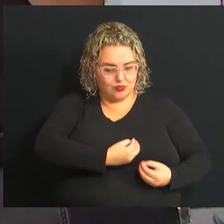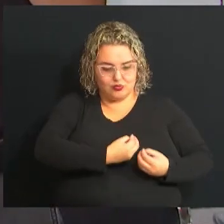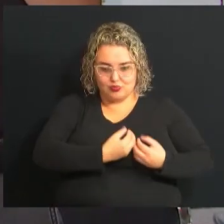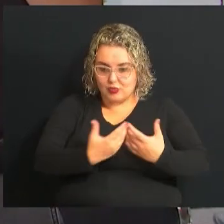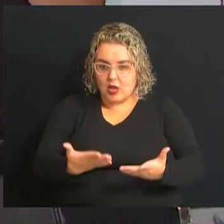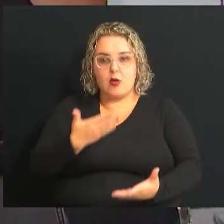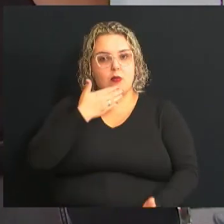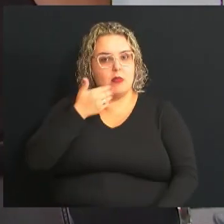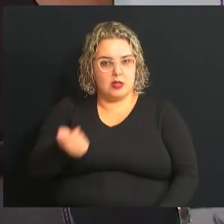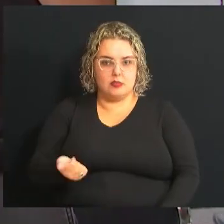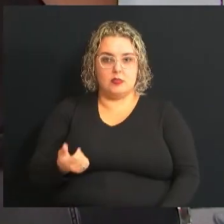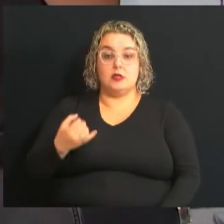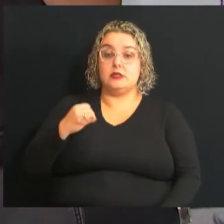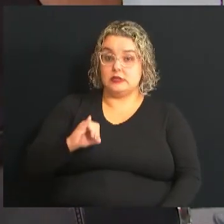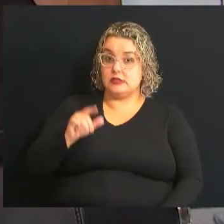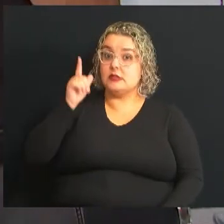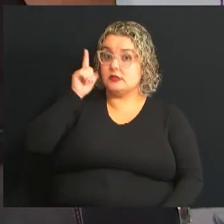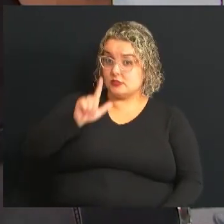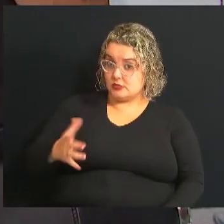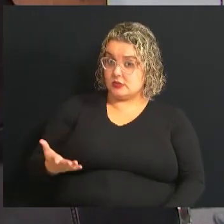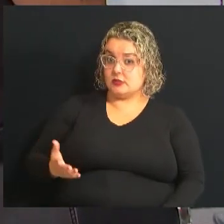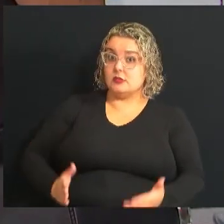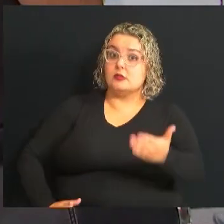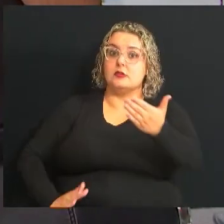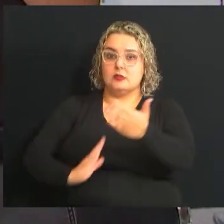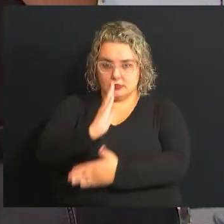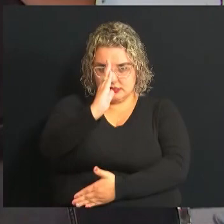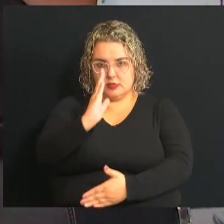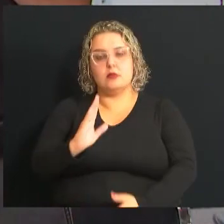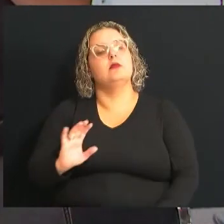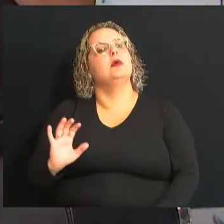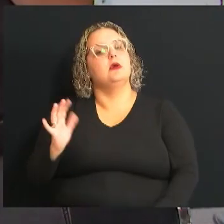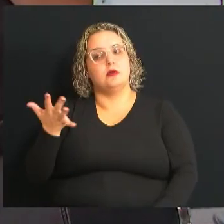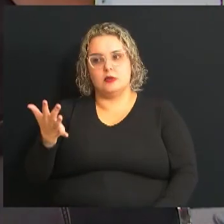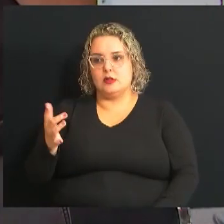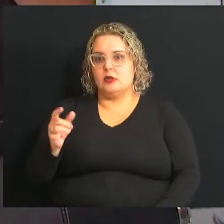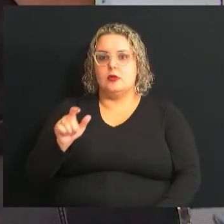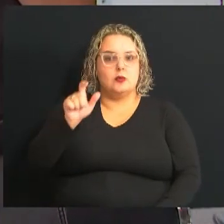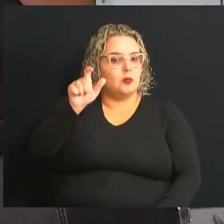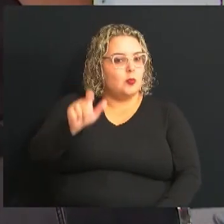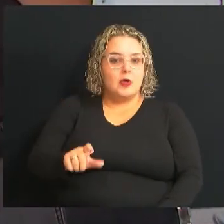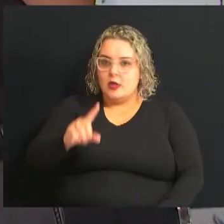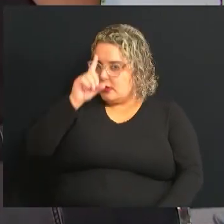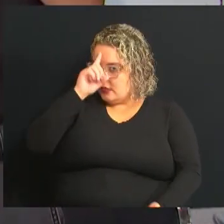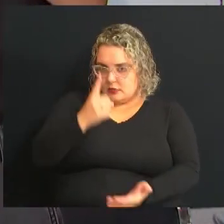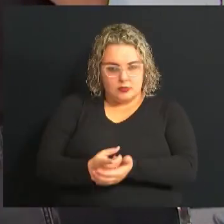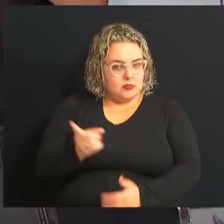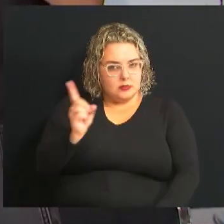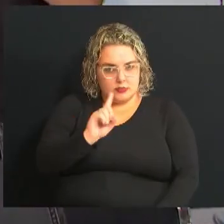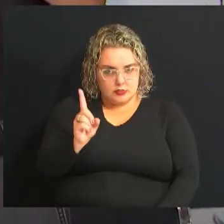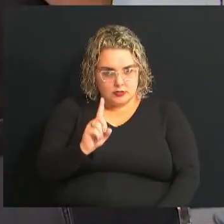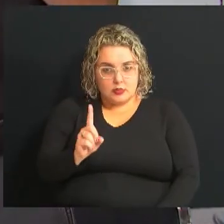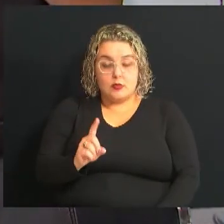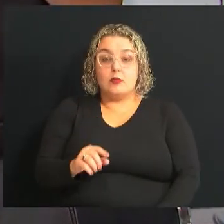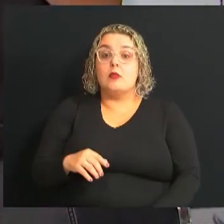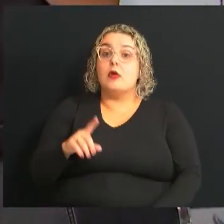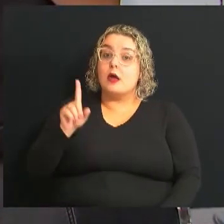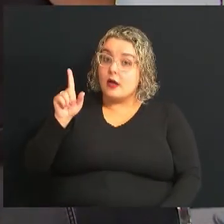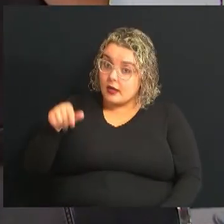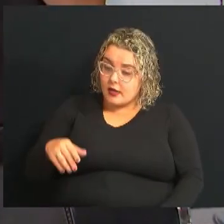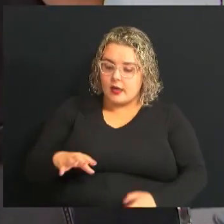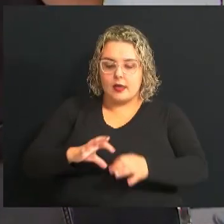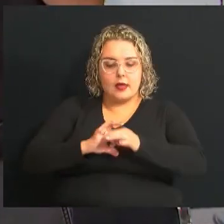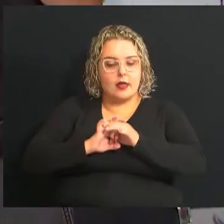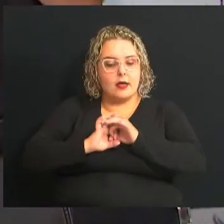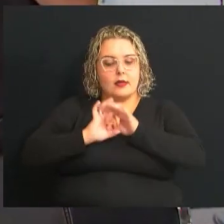para acontecer de você passar, vai acontecer. Não é você que decide isso, mas dar tudo